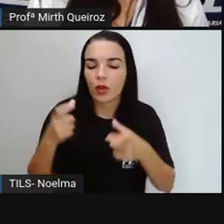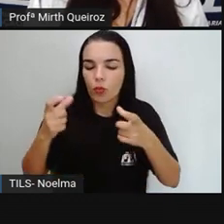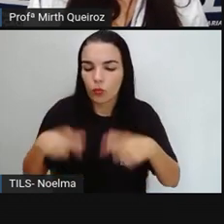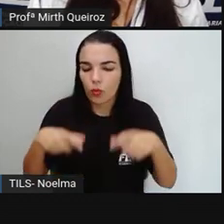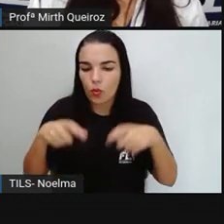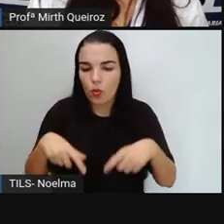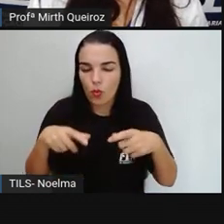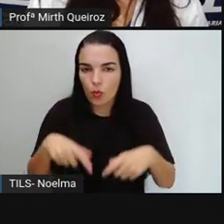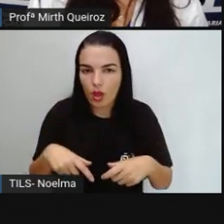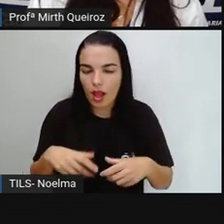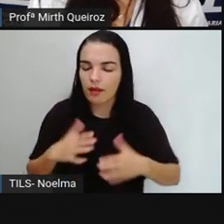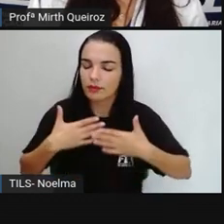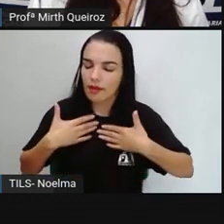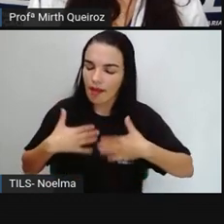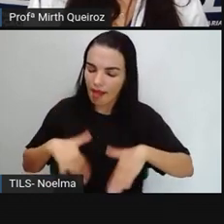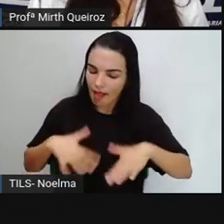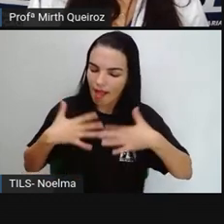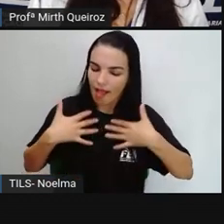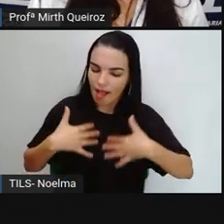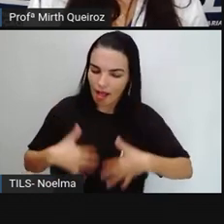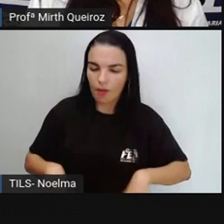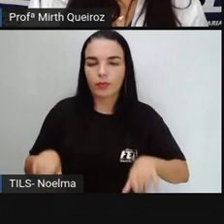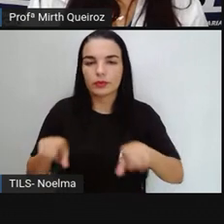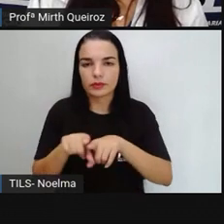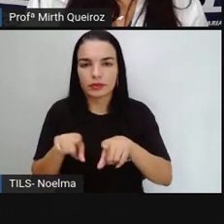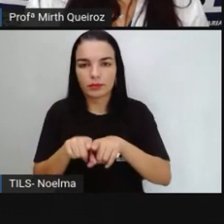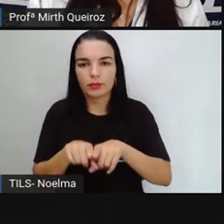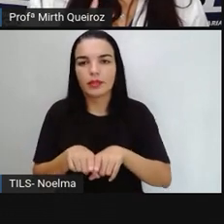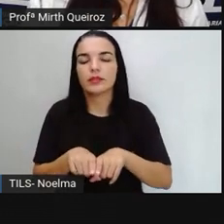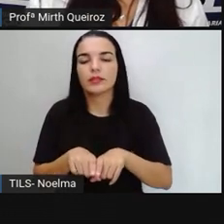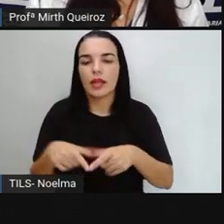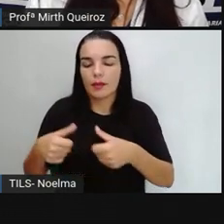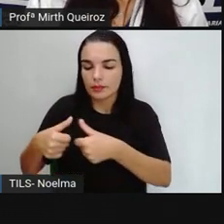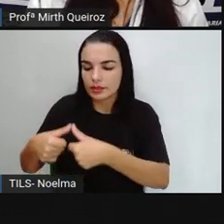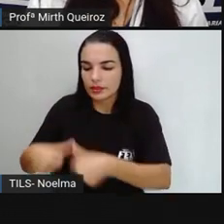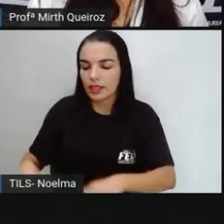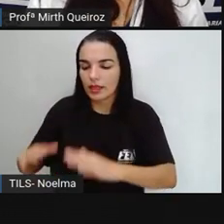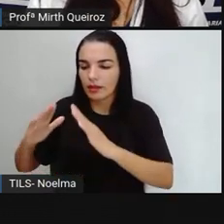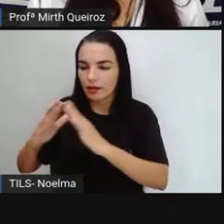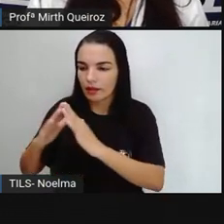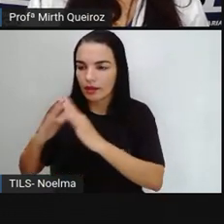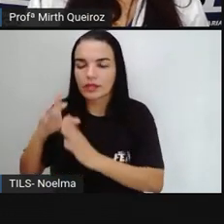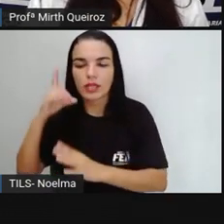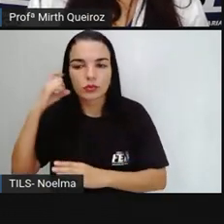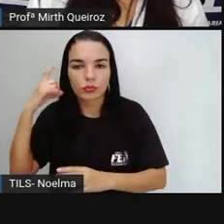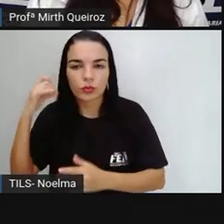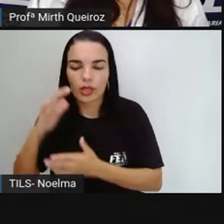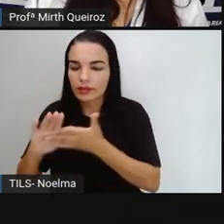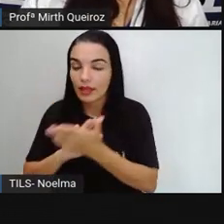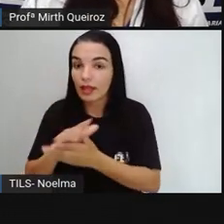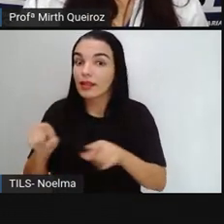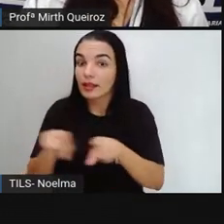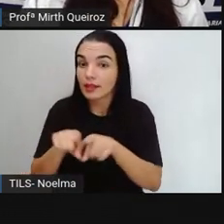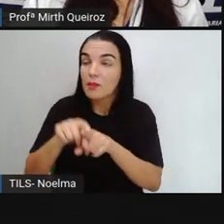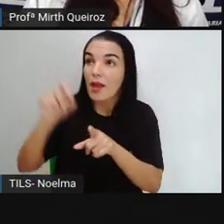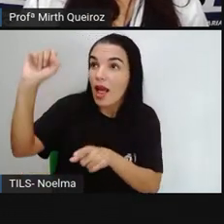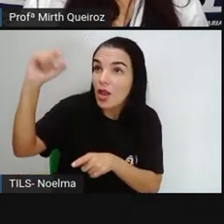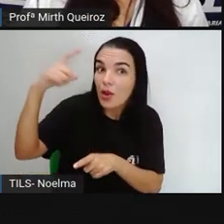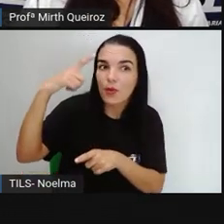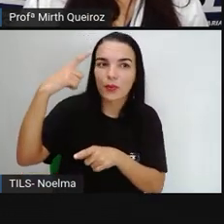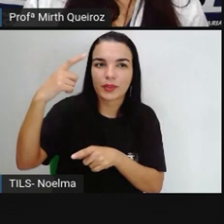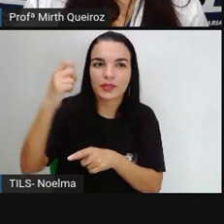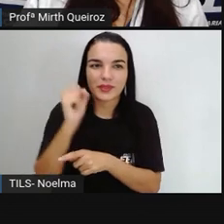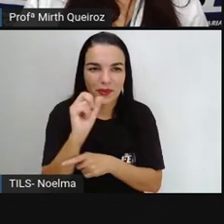local que seja tranquilo, que seja confortável e que seja também iluminado, certo?